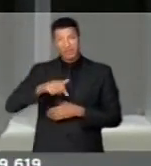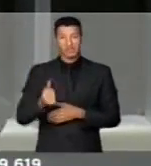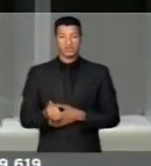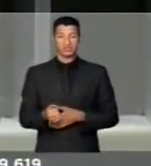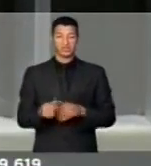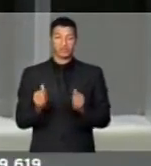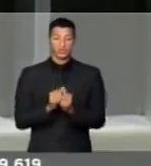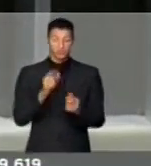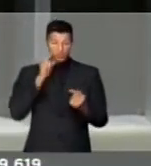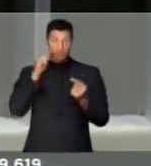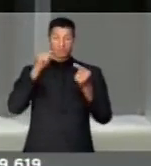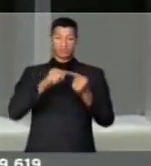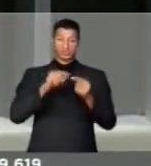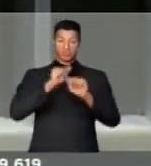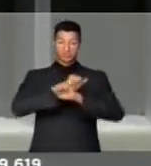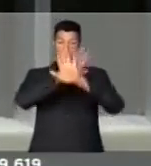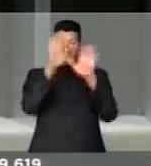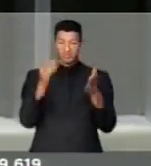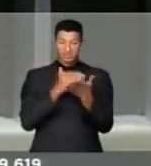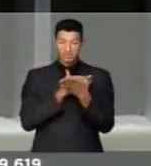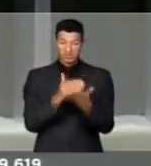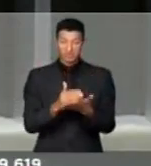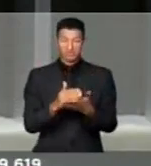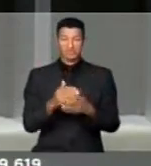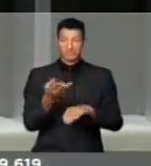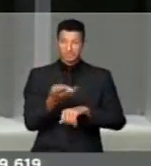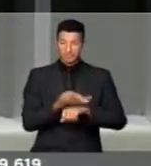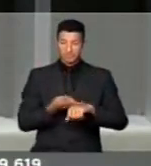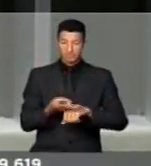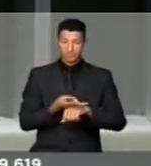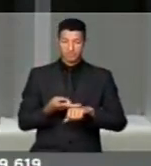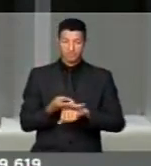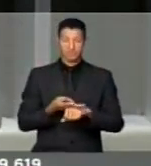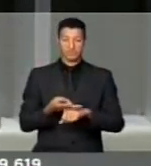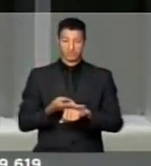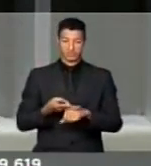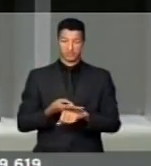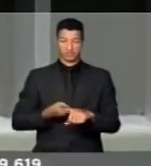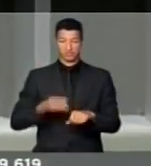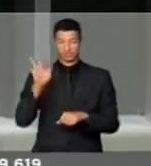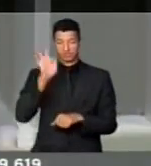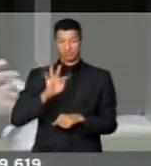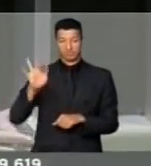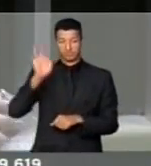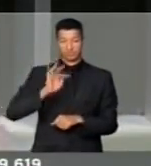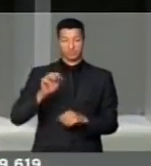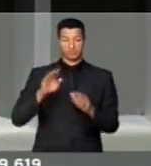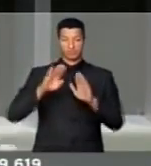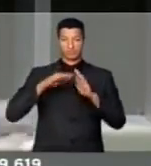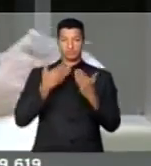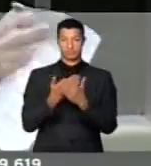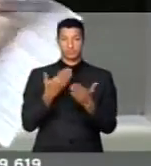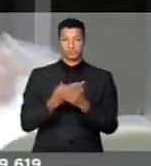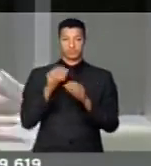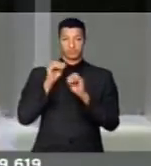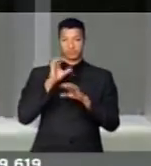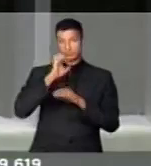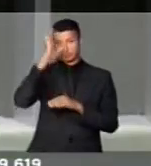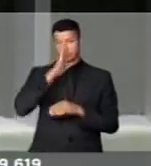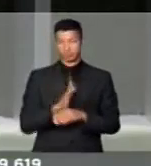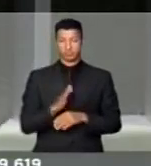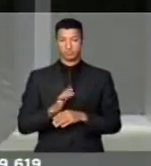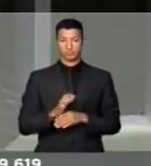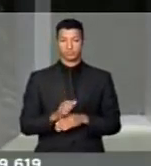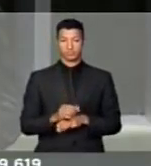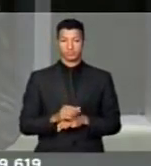parlamentares com o objetivo claro de iniciar o processo de privatização da educação